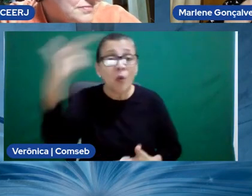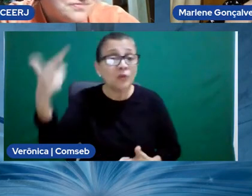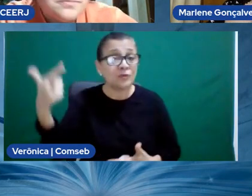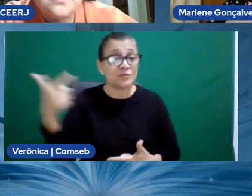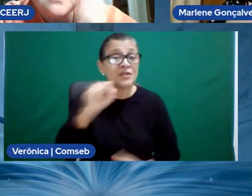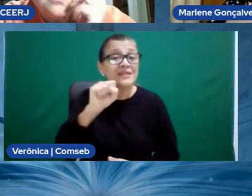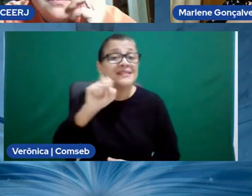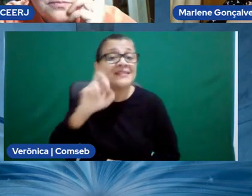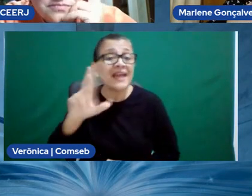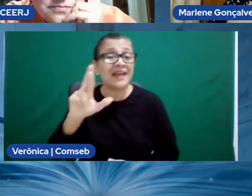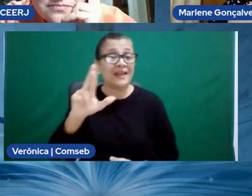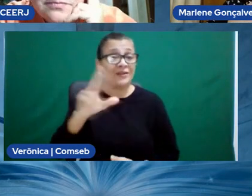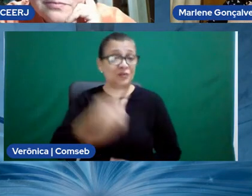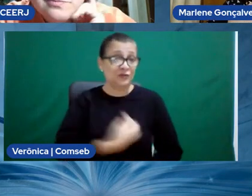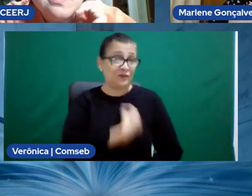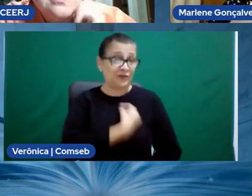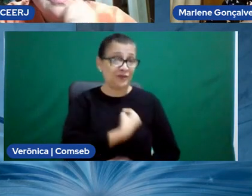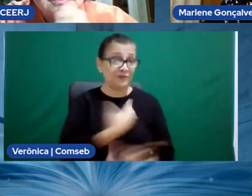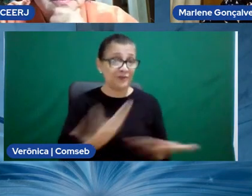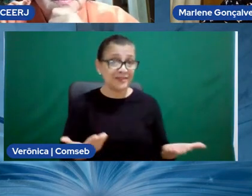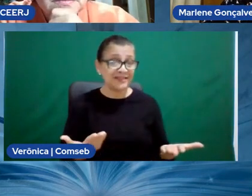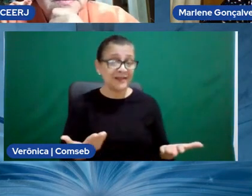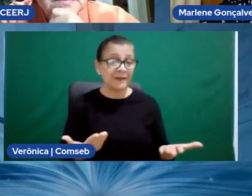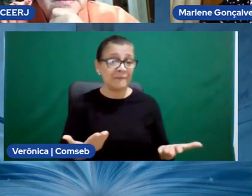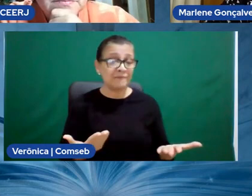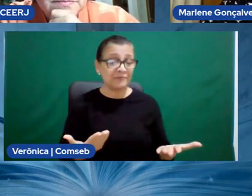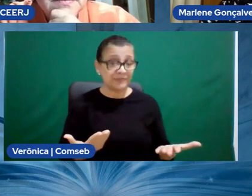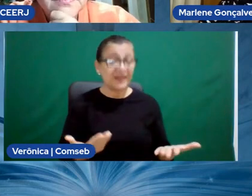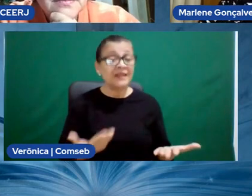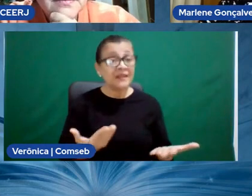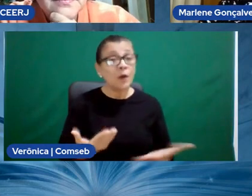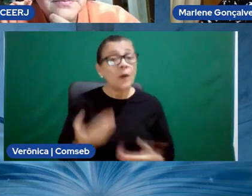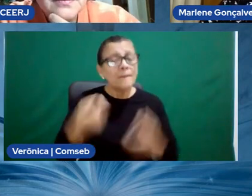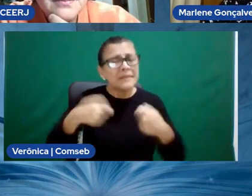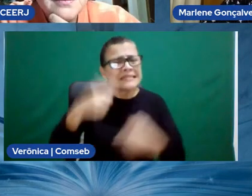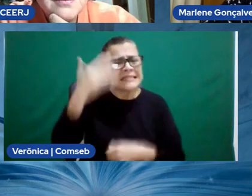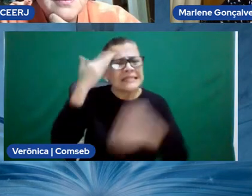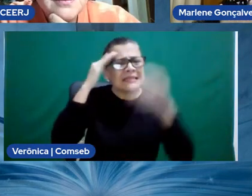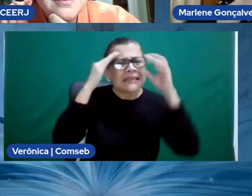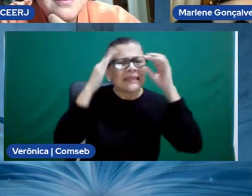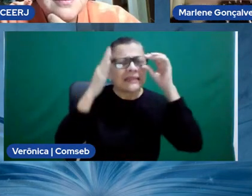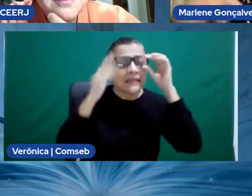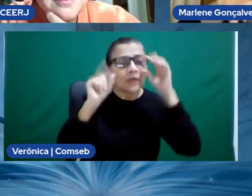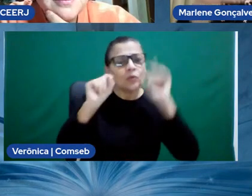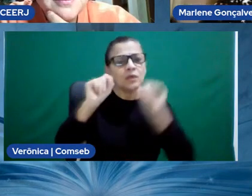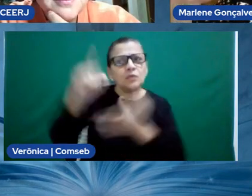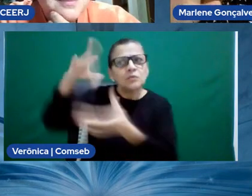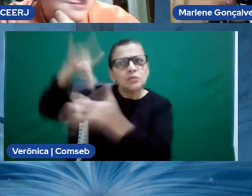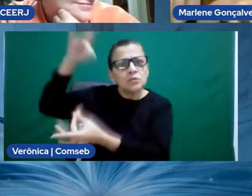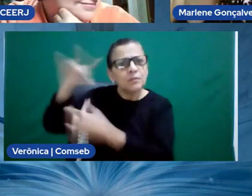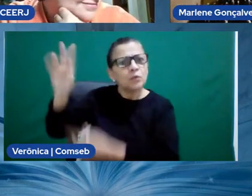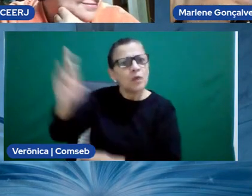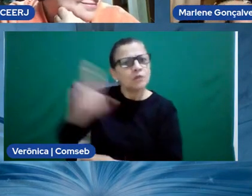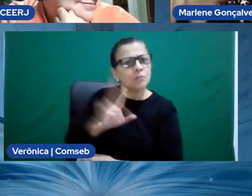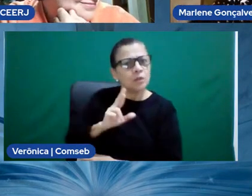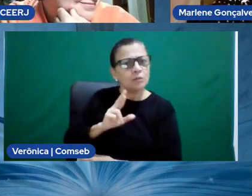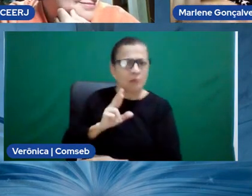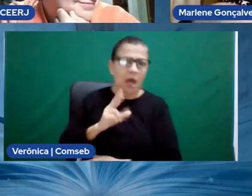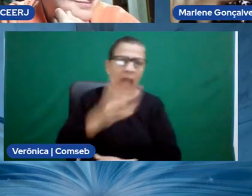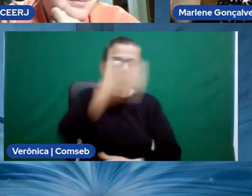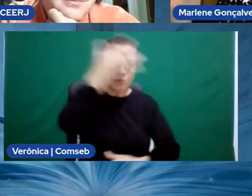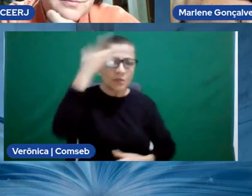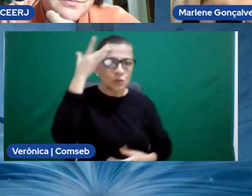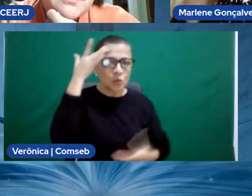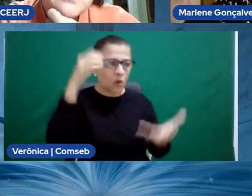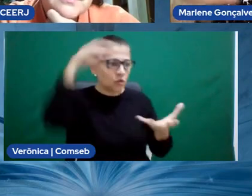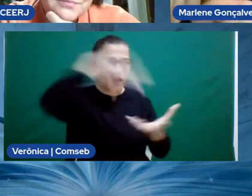acho que é interessante a gente entender e pescar isso que eles estão dizendo aí, né? Os homens estavam espalhados, quer dizer, em diferentes